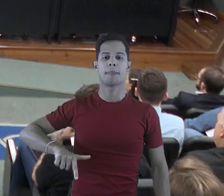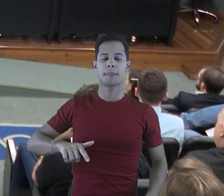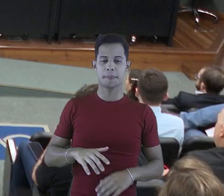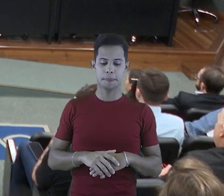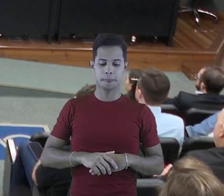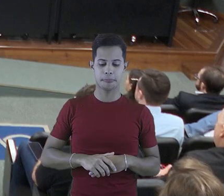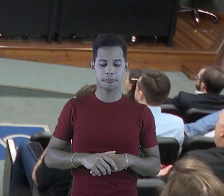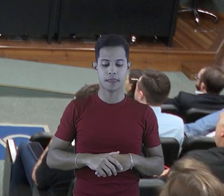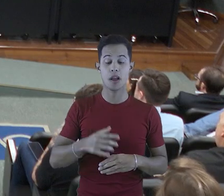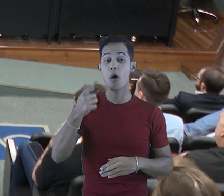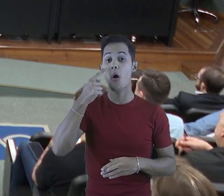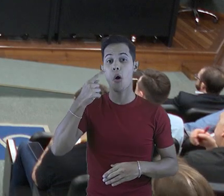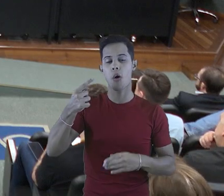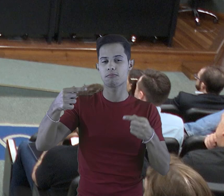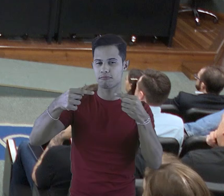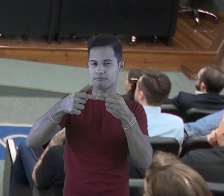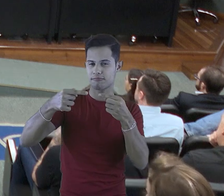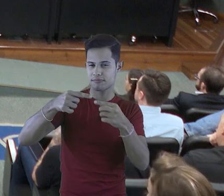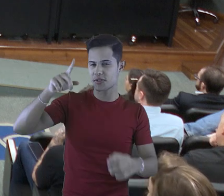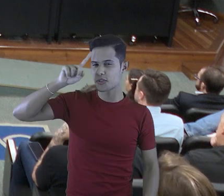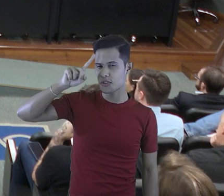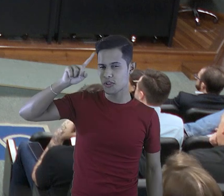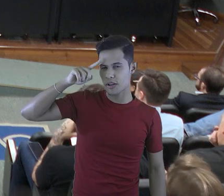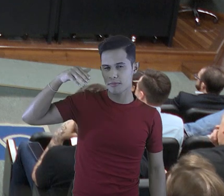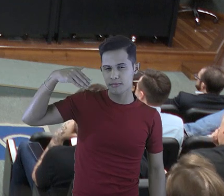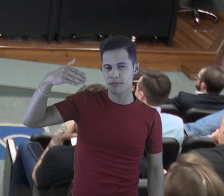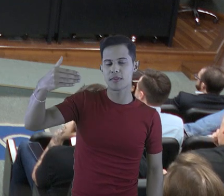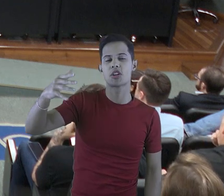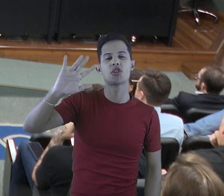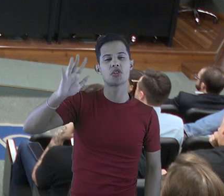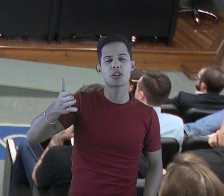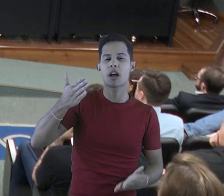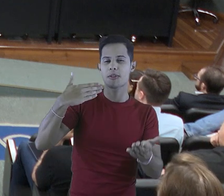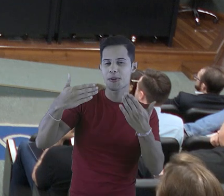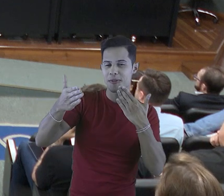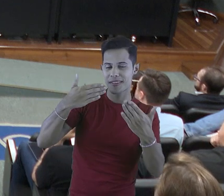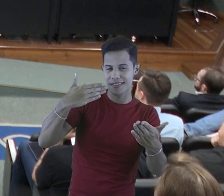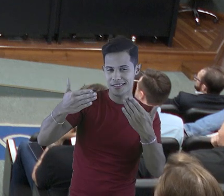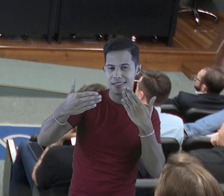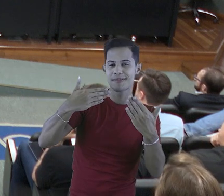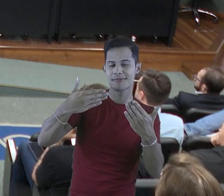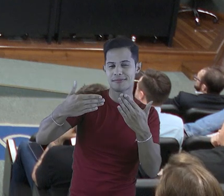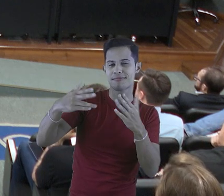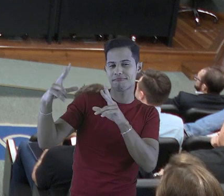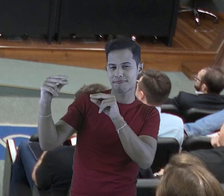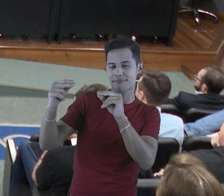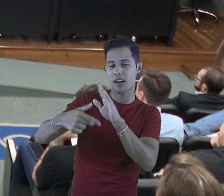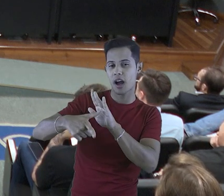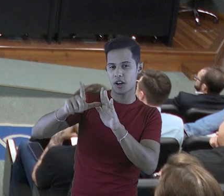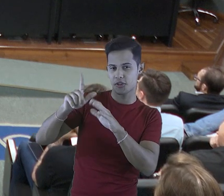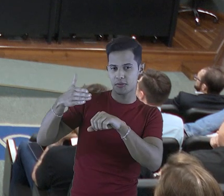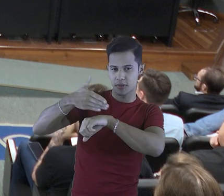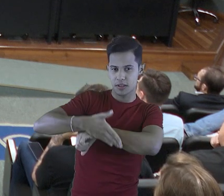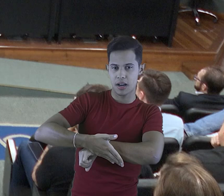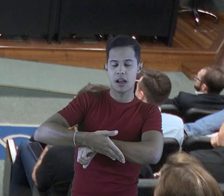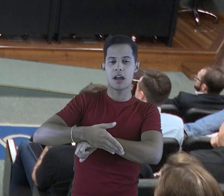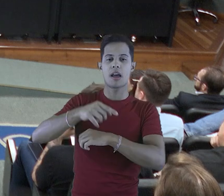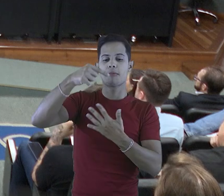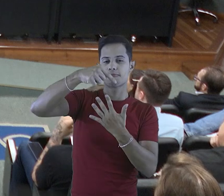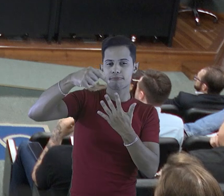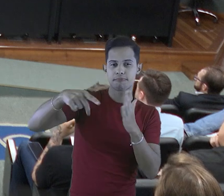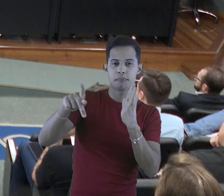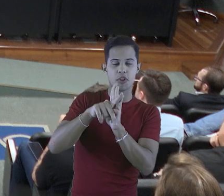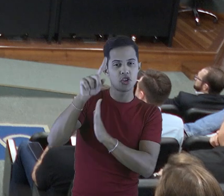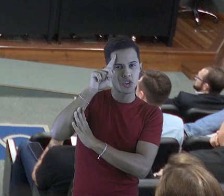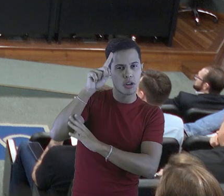como são questões do dia a dia, né, Diego? Quantas questões a gente conversou ali um pouquinho antes de entrar aqui. São questões